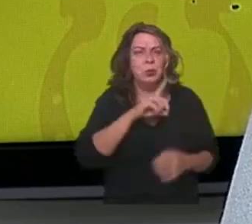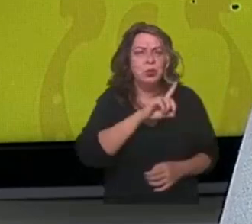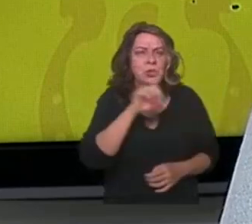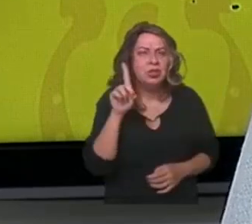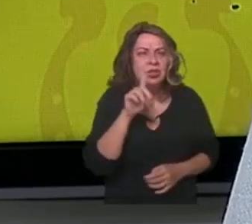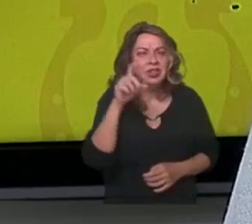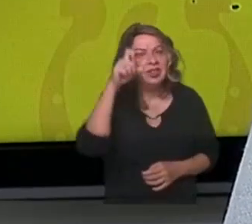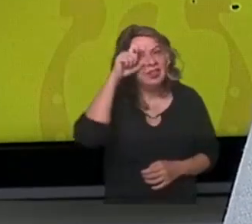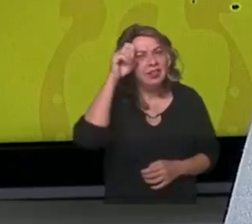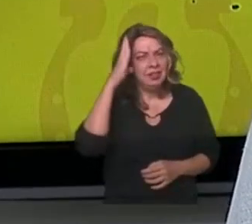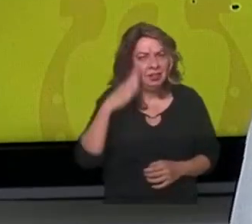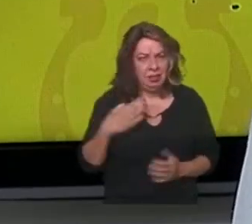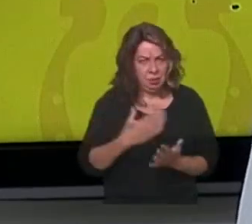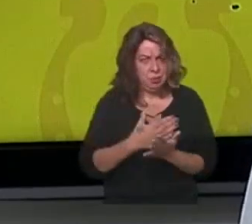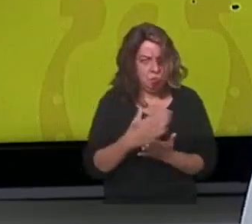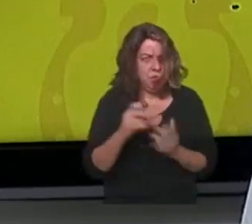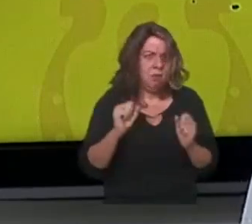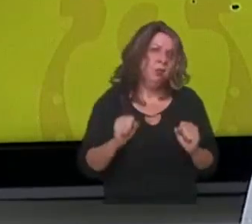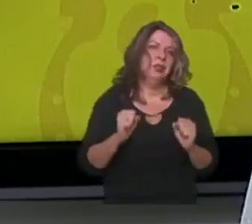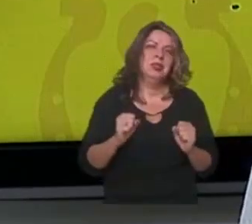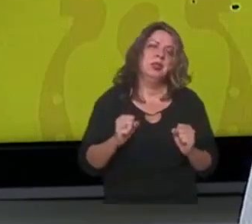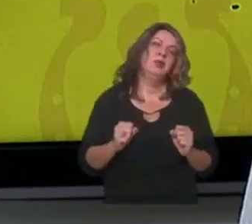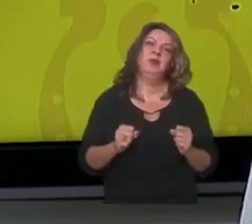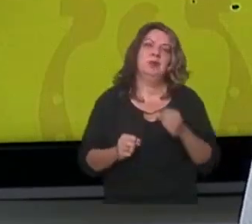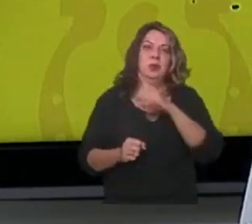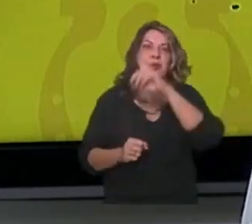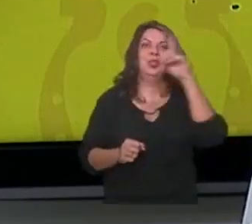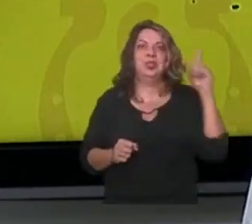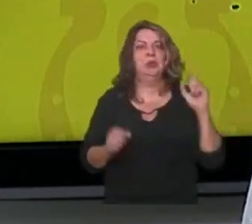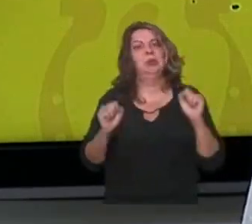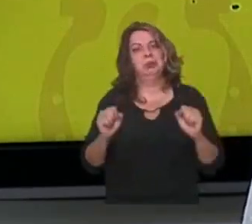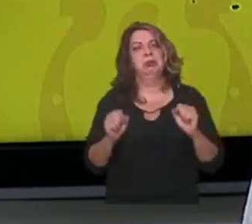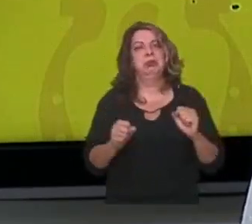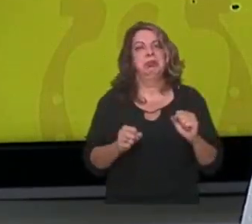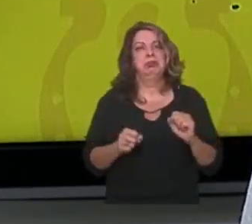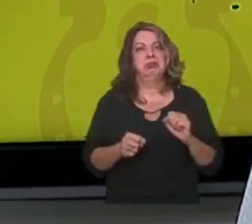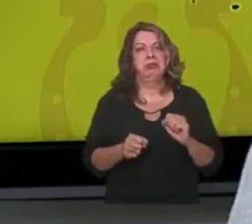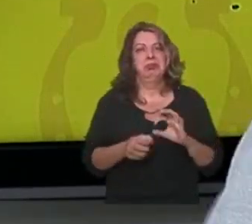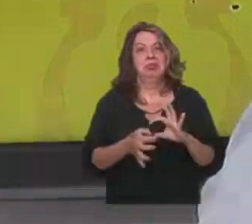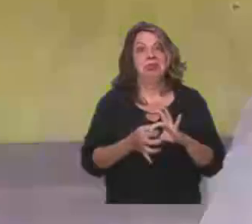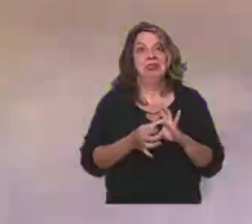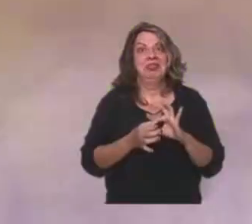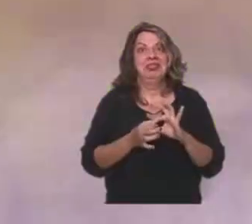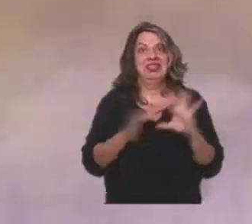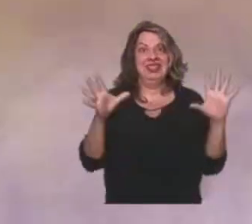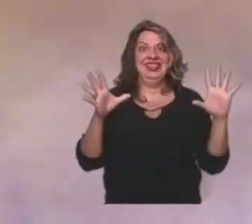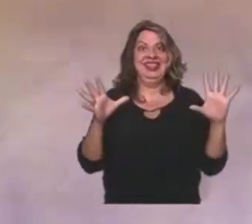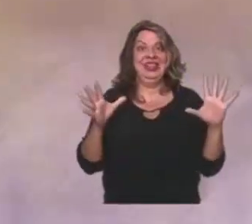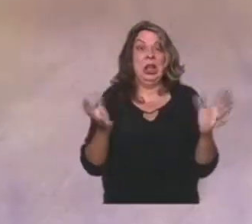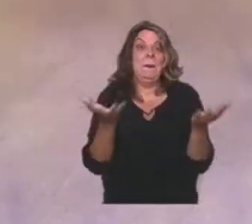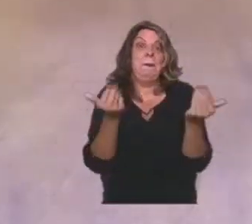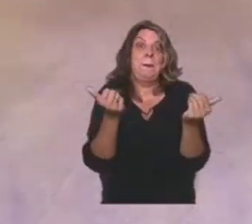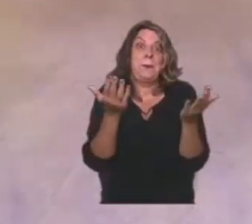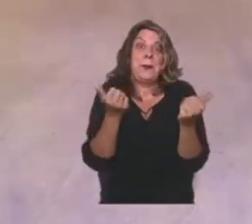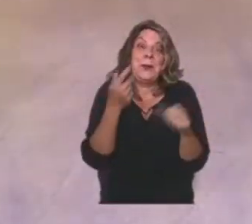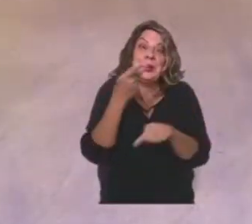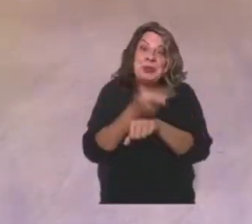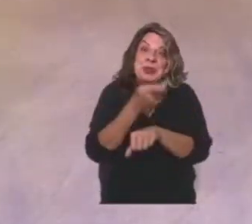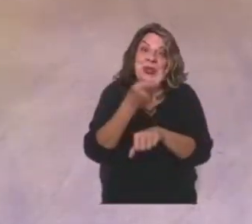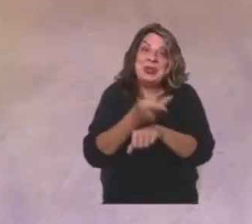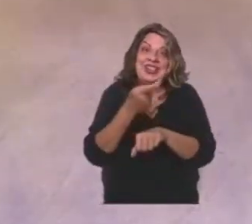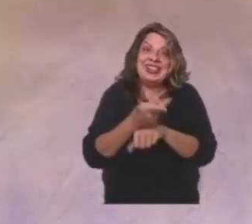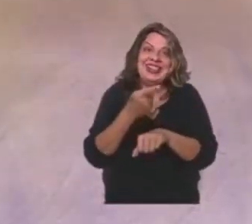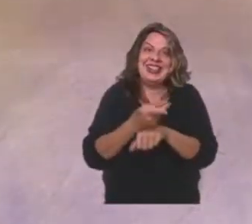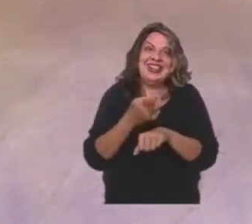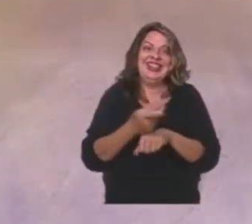dia. A gente pode começar os sorteios? Bom dia, Jaqueline. Está autorizado. Pode começar. Vambora então. Bora de premiação, Jaque? Bora